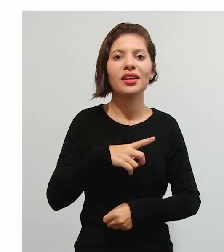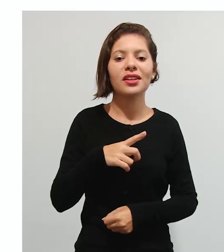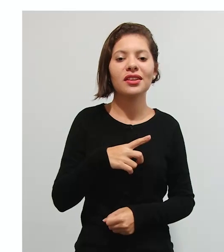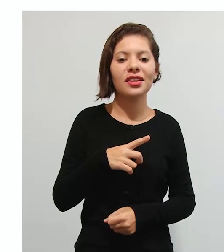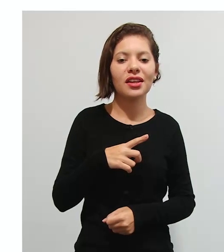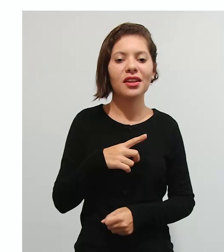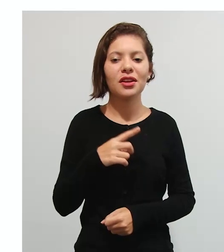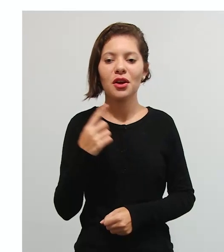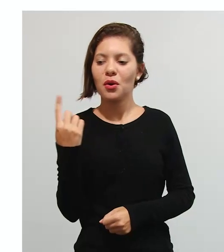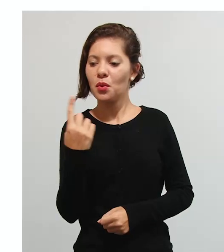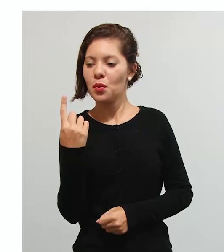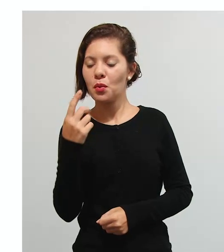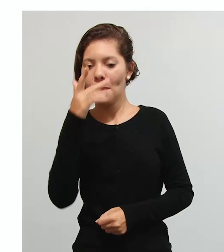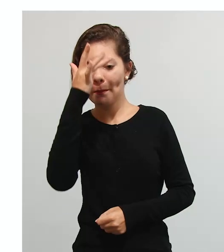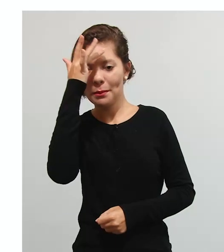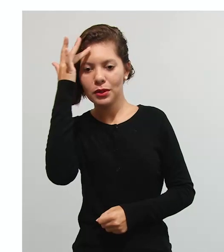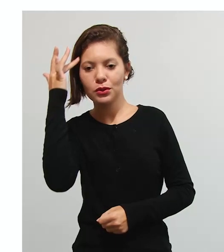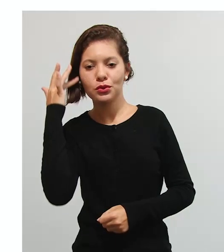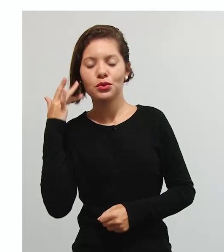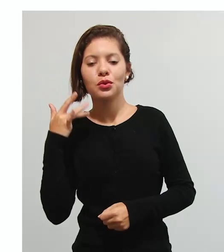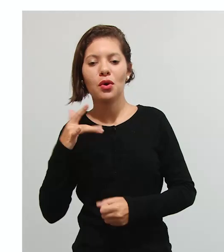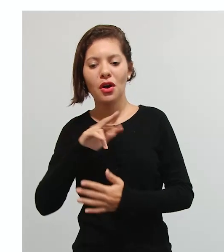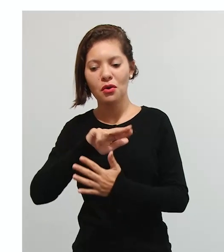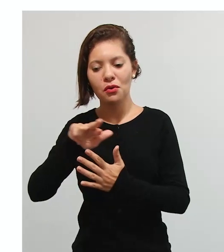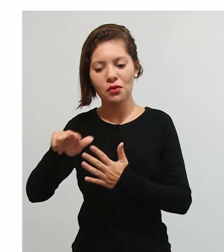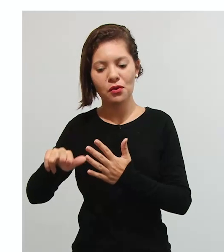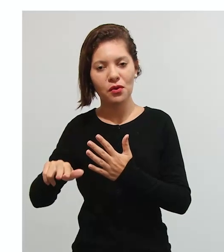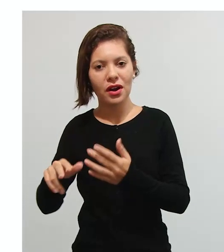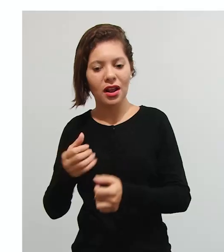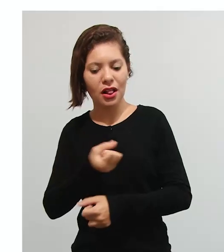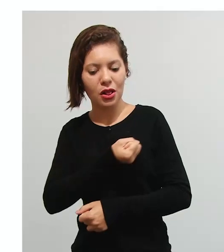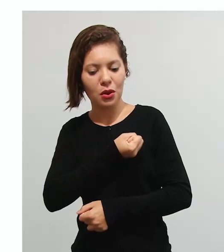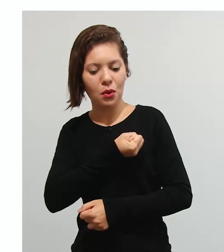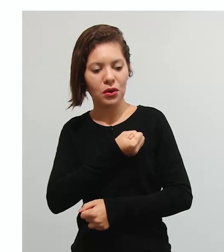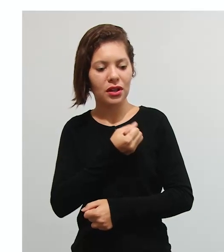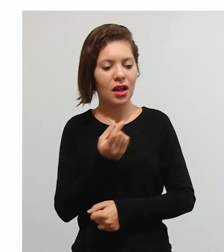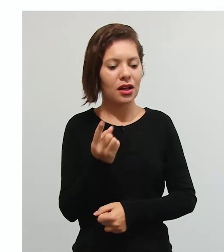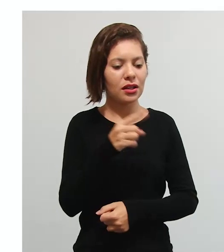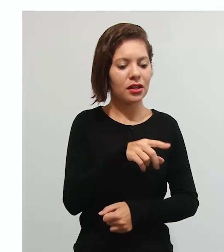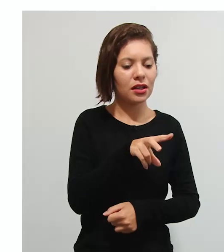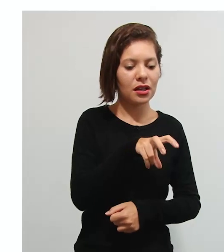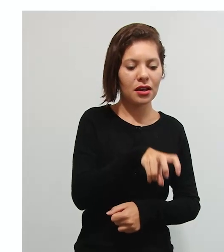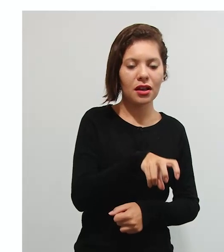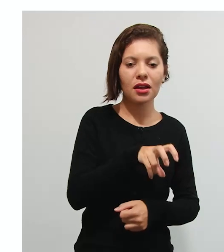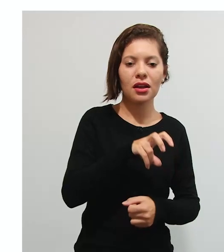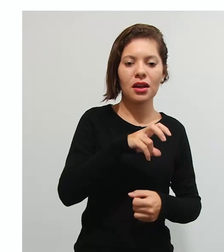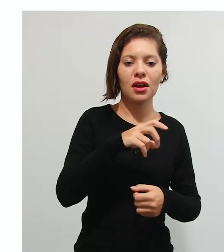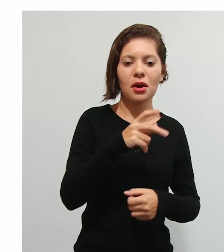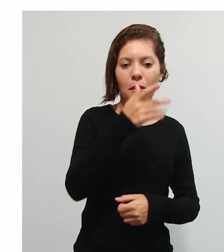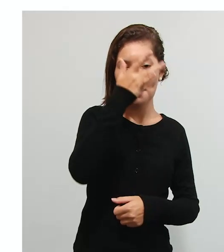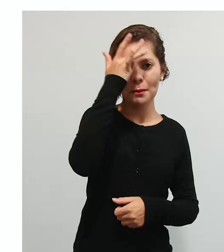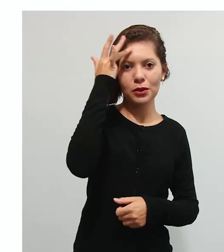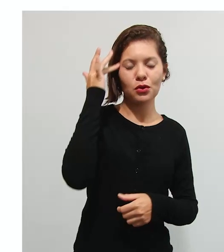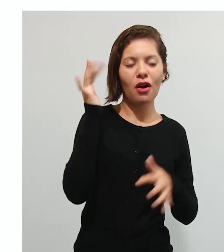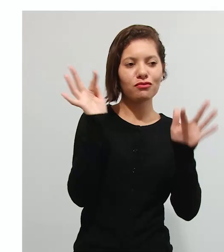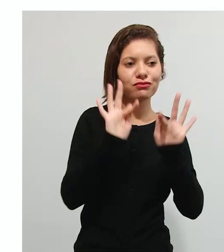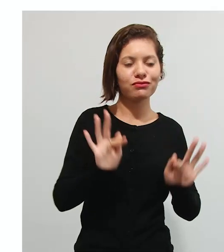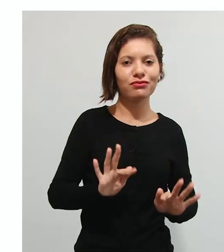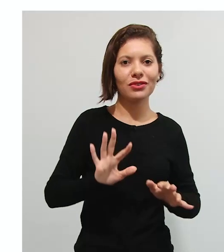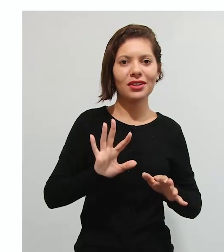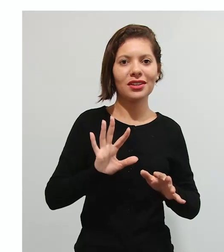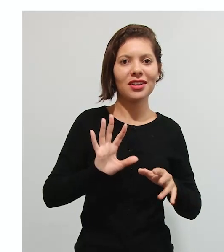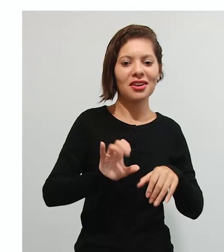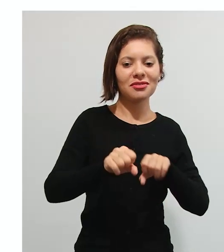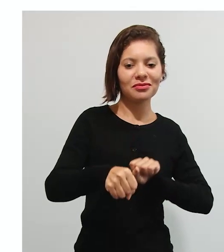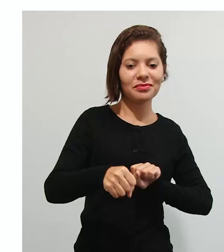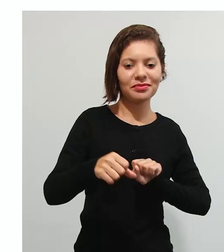aí nós temos, de um lado, uma pessoa com várias notas na mão, do outro lado da mesa, uma outra pessoa se formando, feliz da